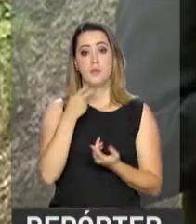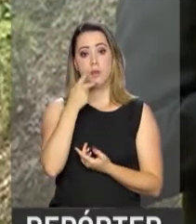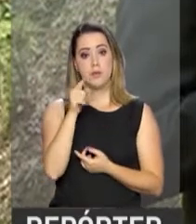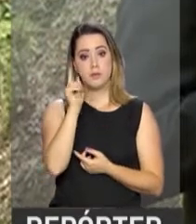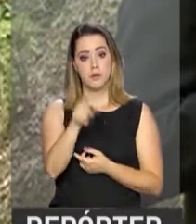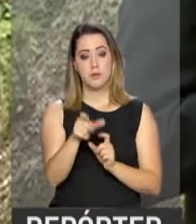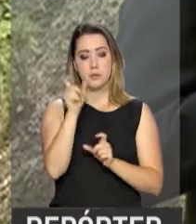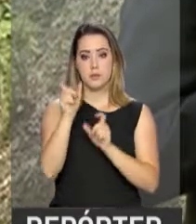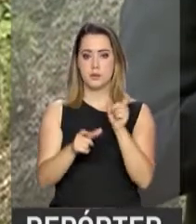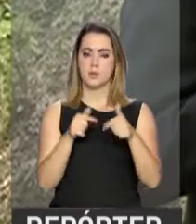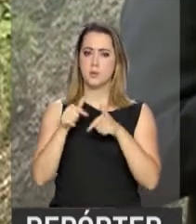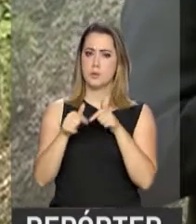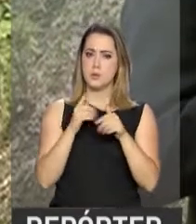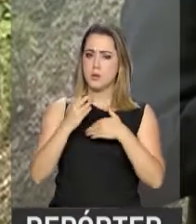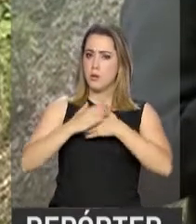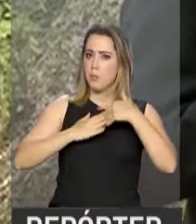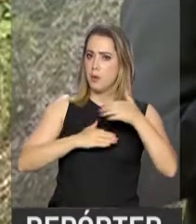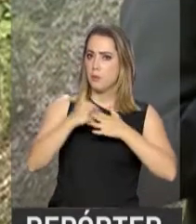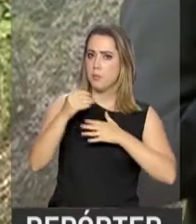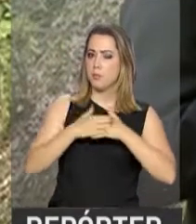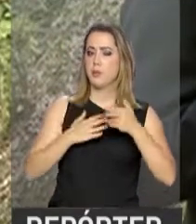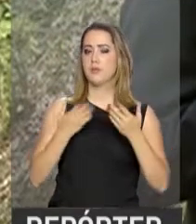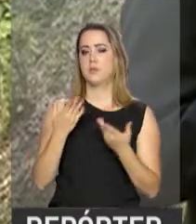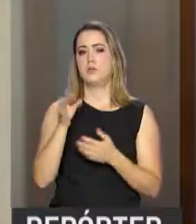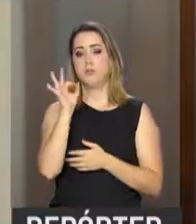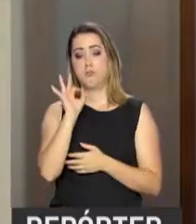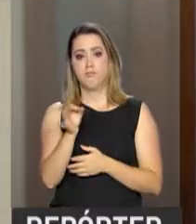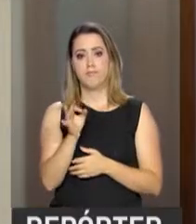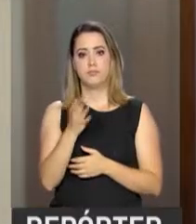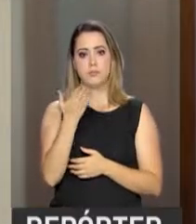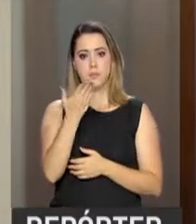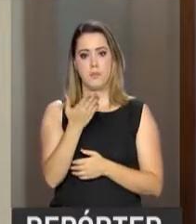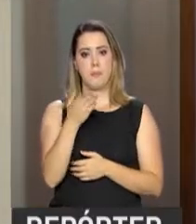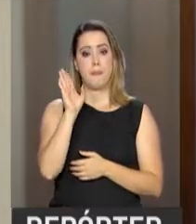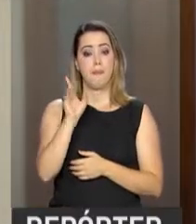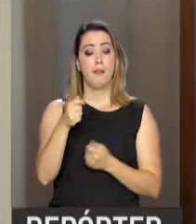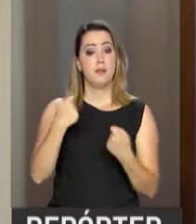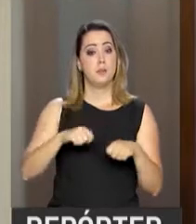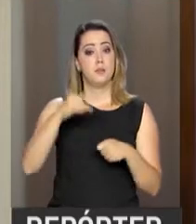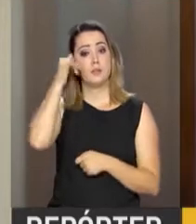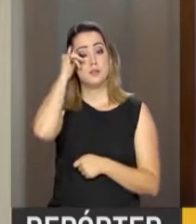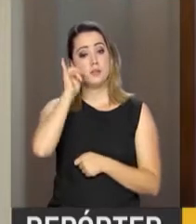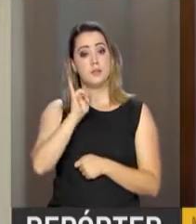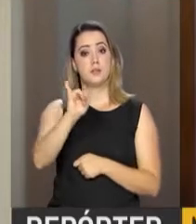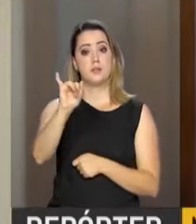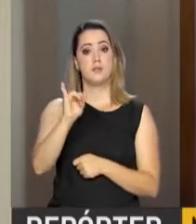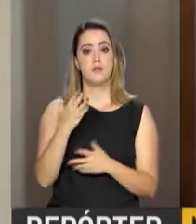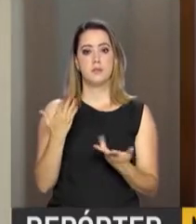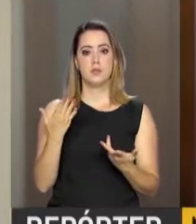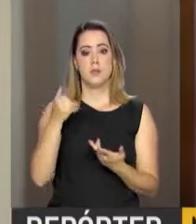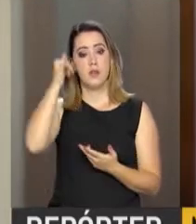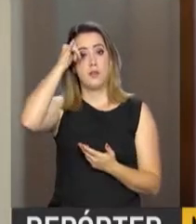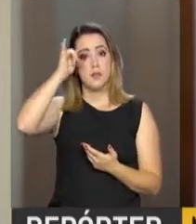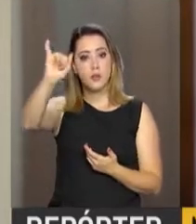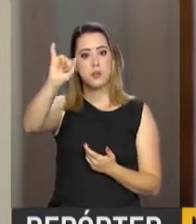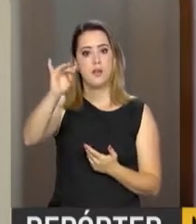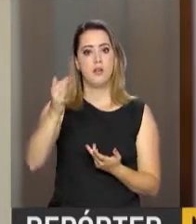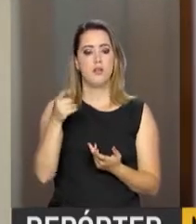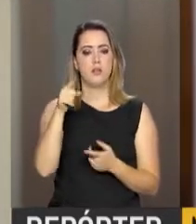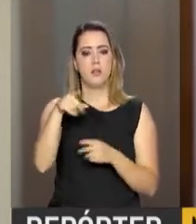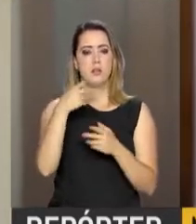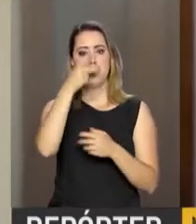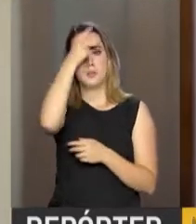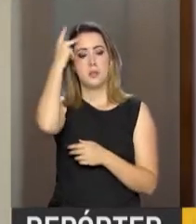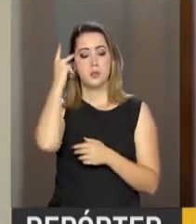isso são geólogos e especialistas em desastres naturais e prevenção é fundamental a gente evita muito mais tem um passivo mas tem muitas